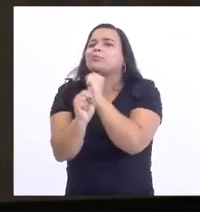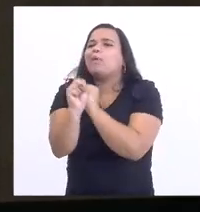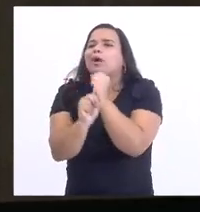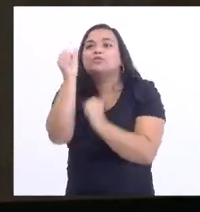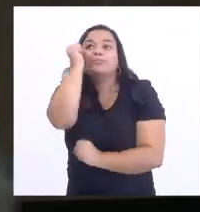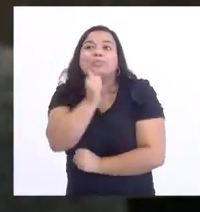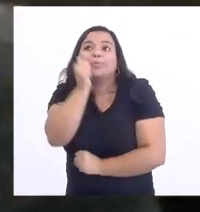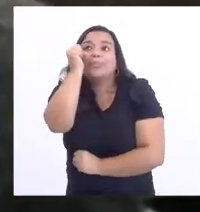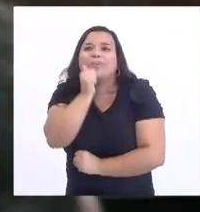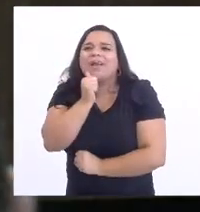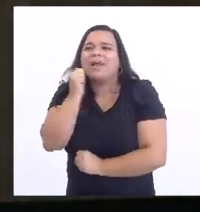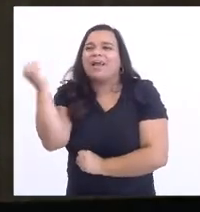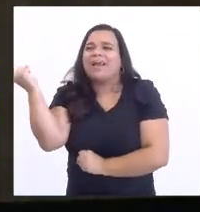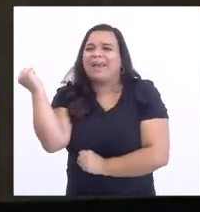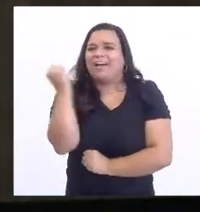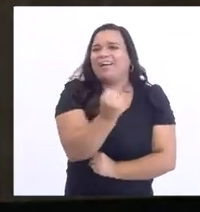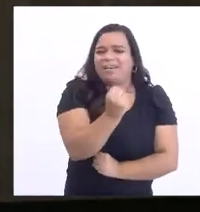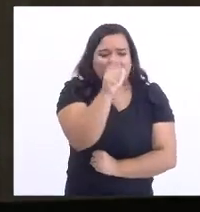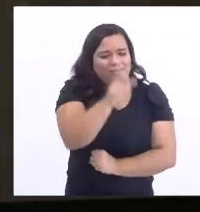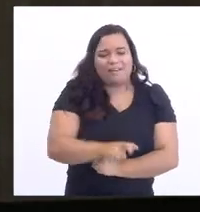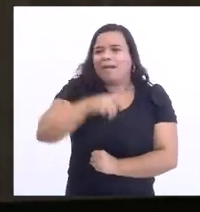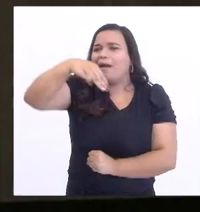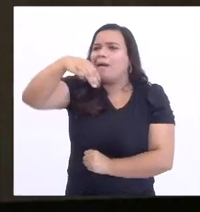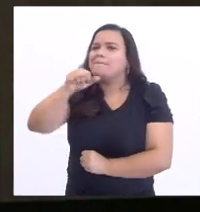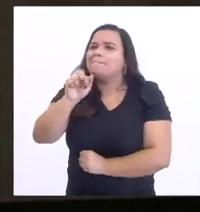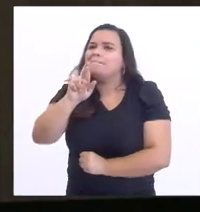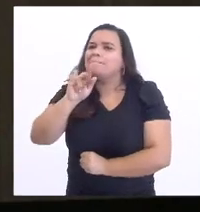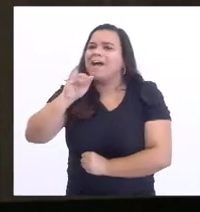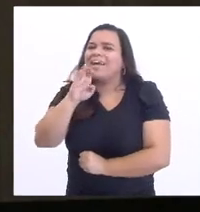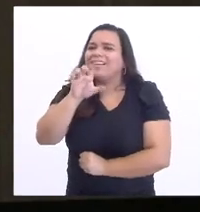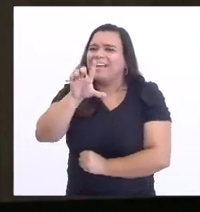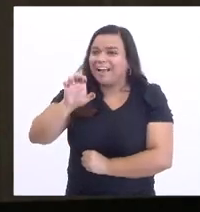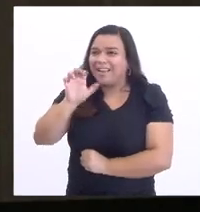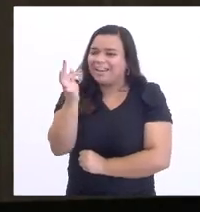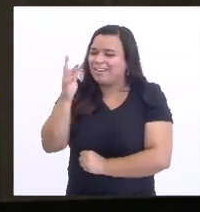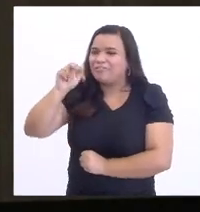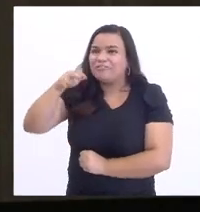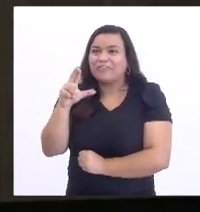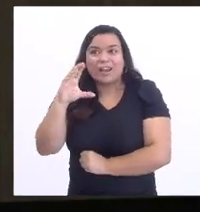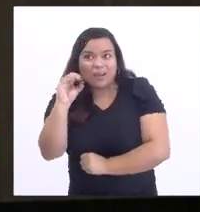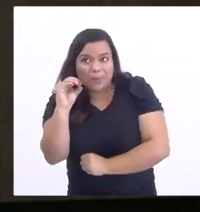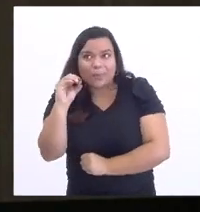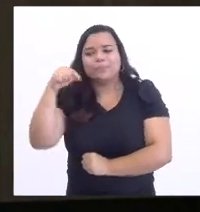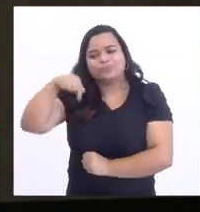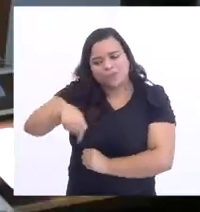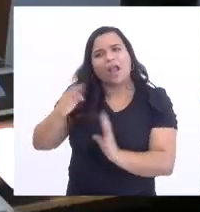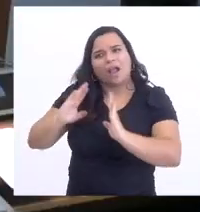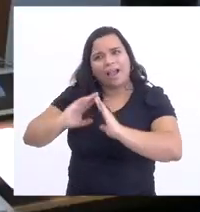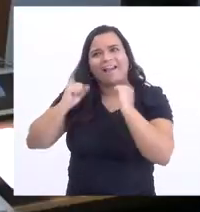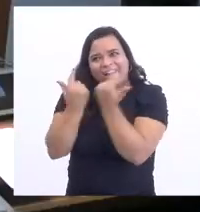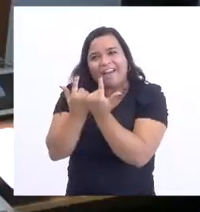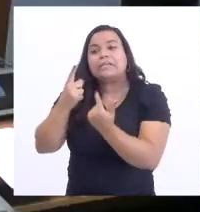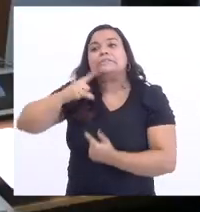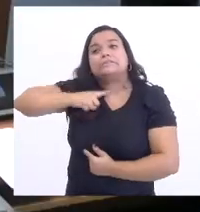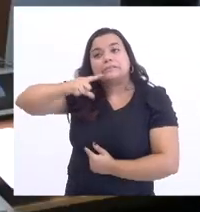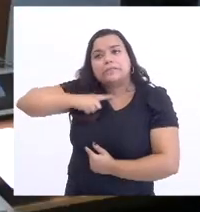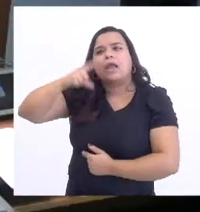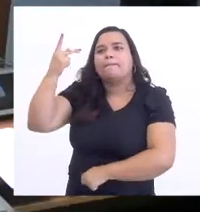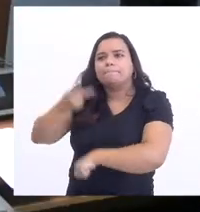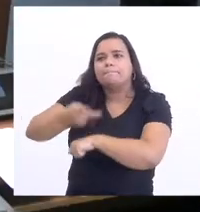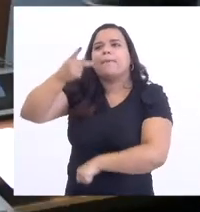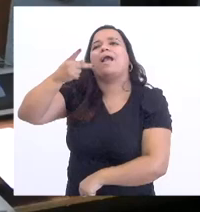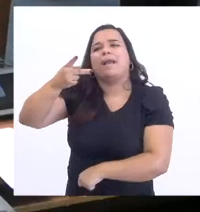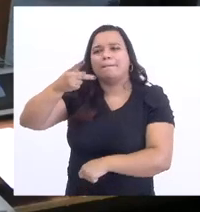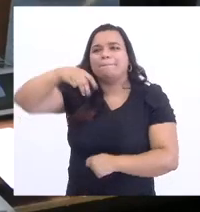Franco. Como nessa casa temos o prêmio Marielle Franco, eu gostaria de sugerir à Vossa Excelência que